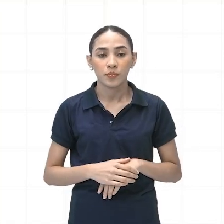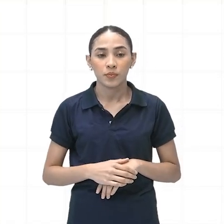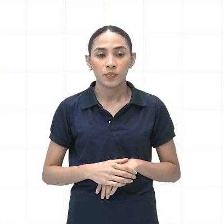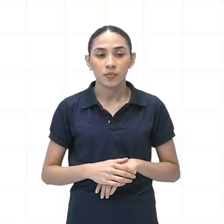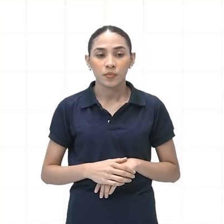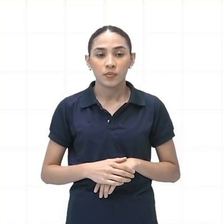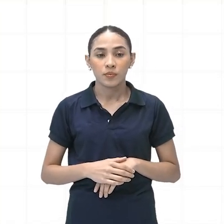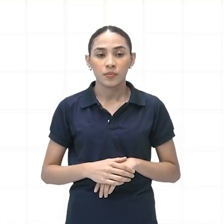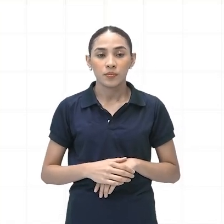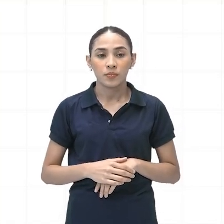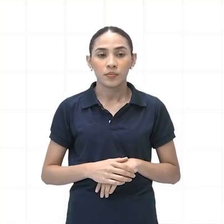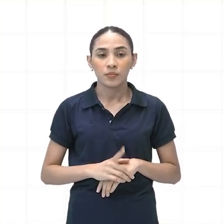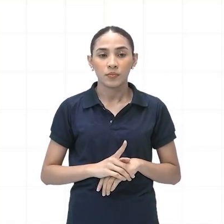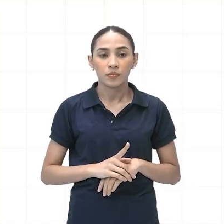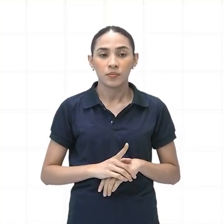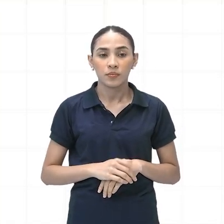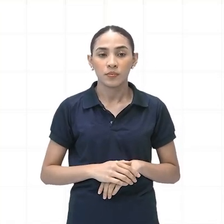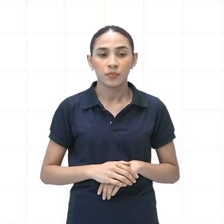Opa, perdão.